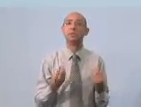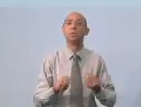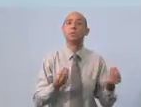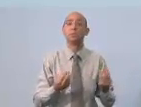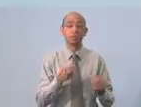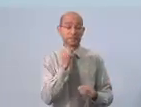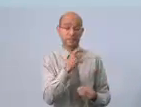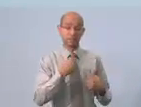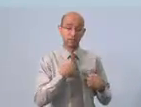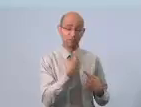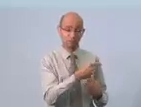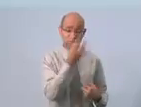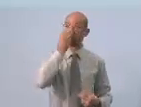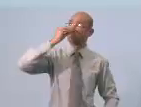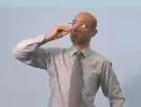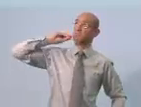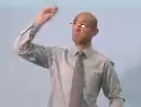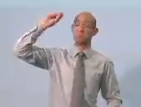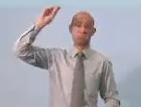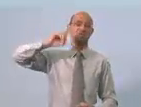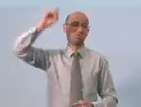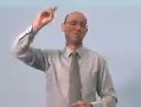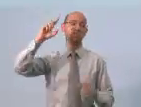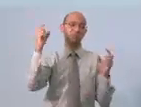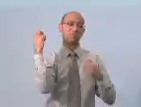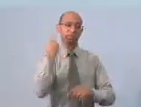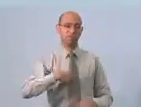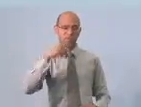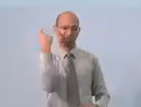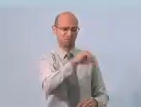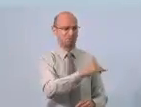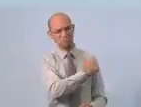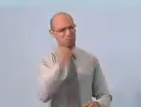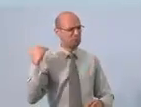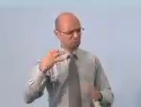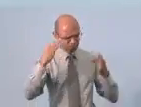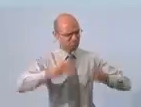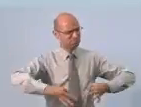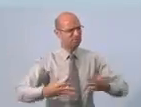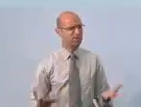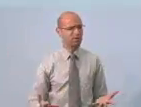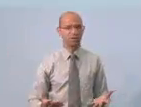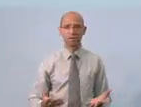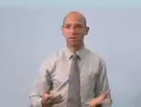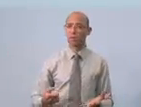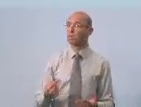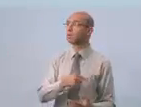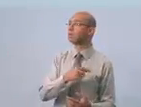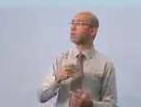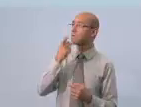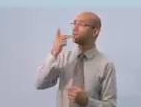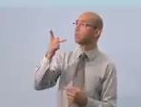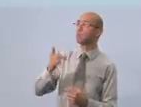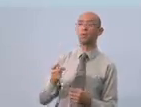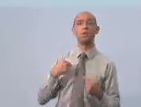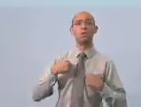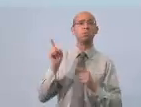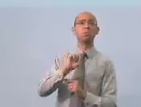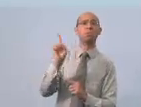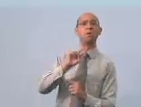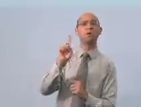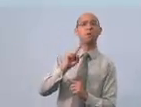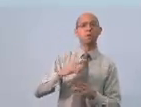fosse você, eu amaldiçoaria esse teu Deus e morria de uma vez. E Jó disse: todos os